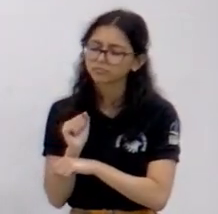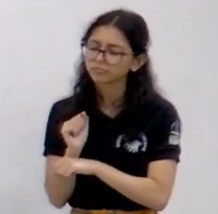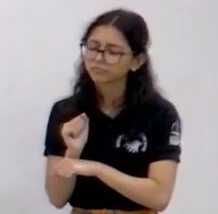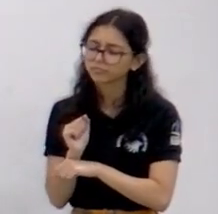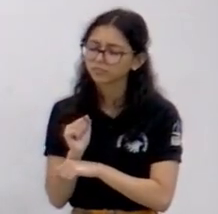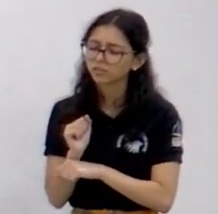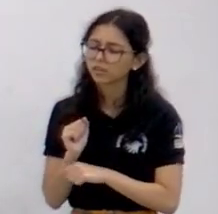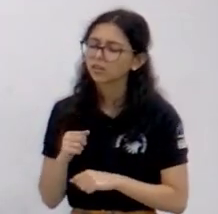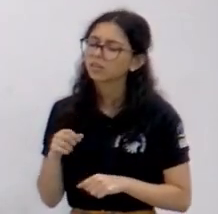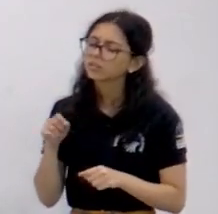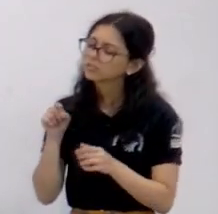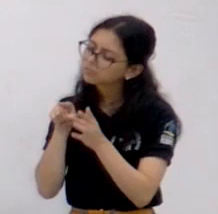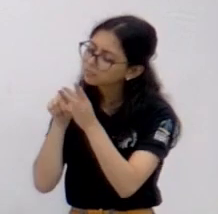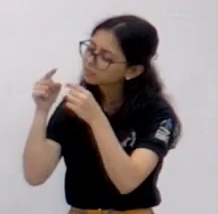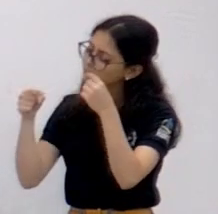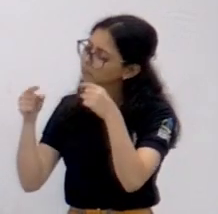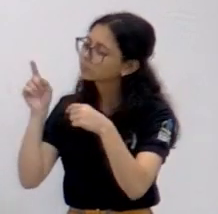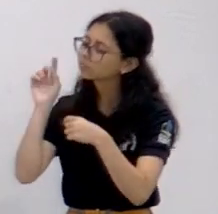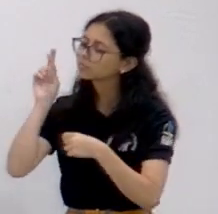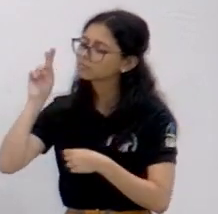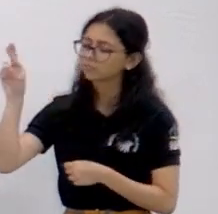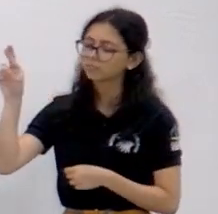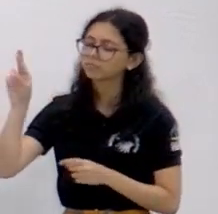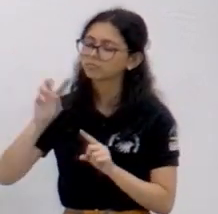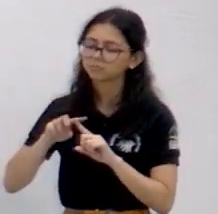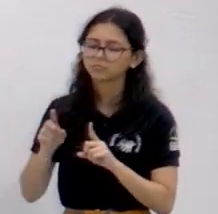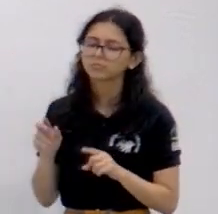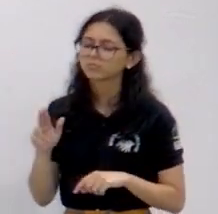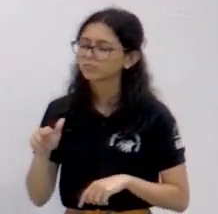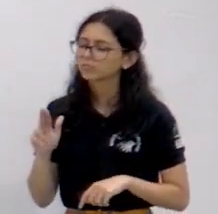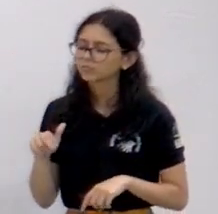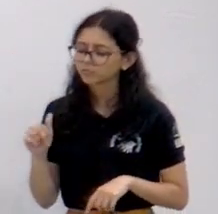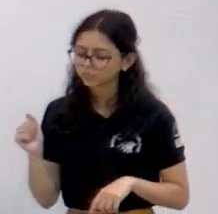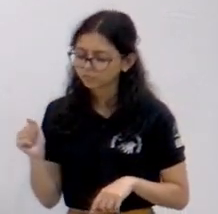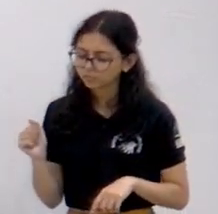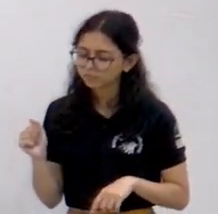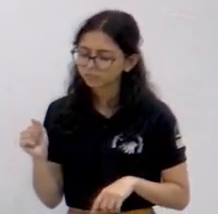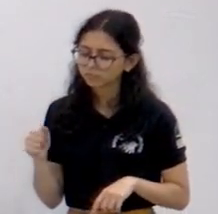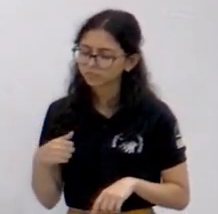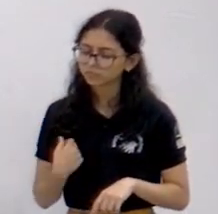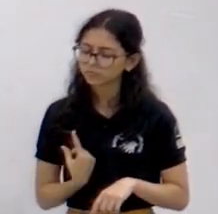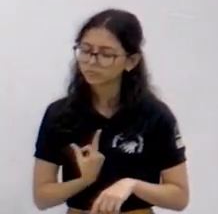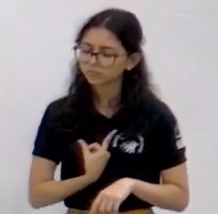permita jamais, Senhor, a impedir de sermos usados prontamente pela Tua